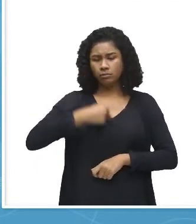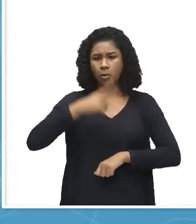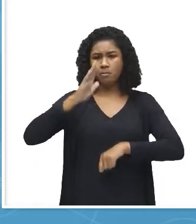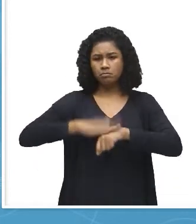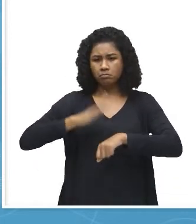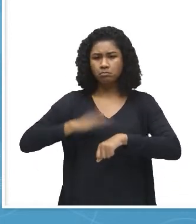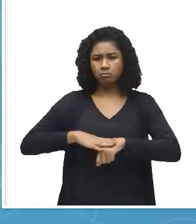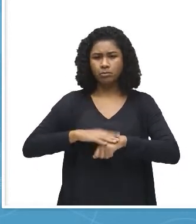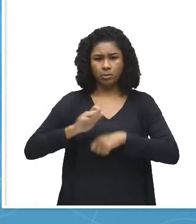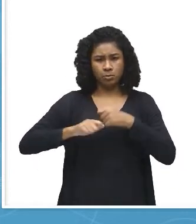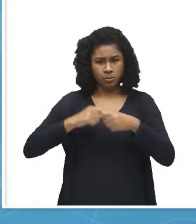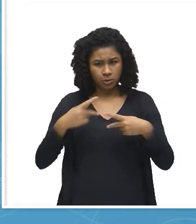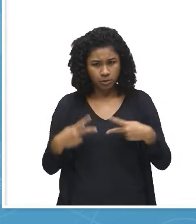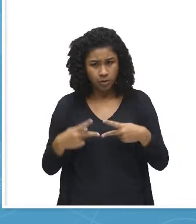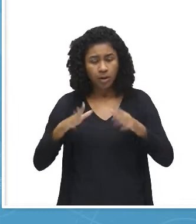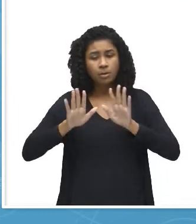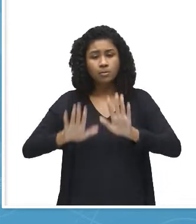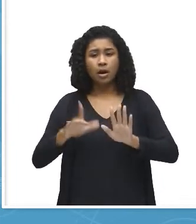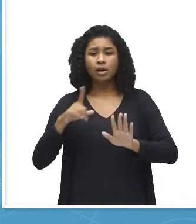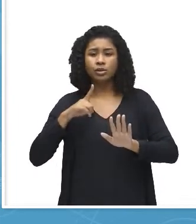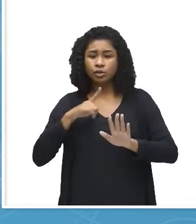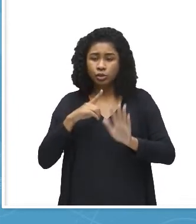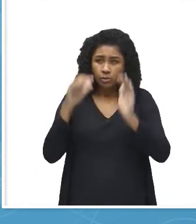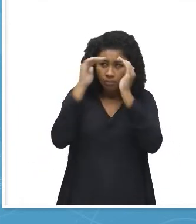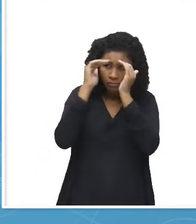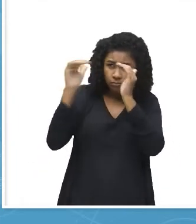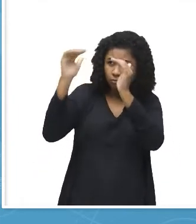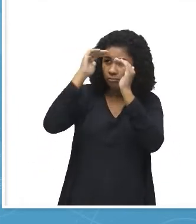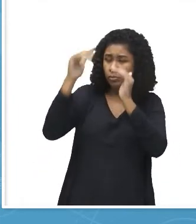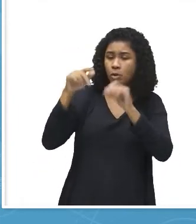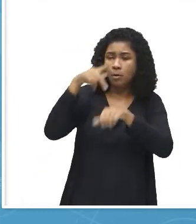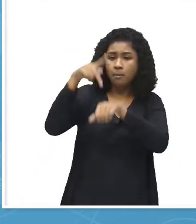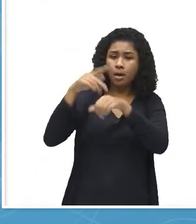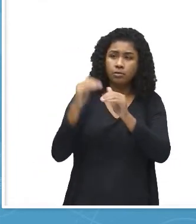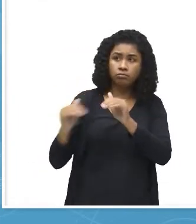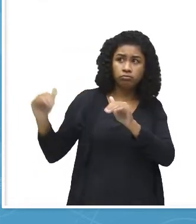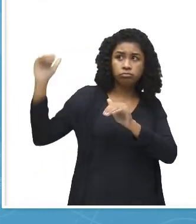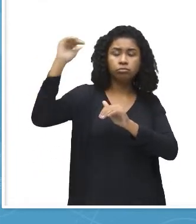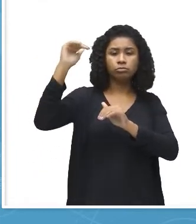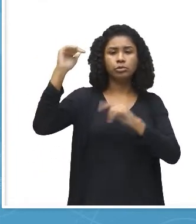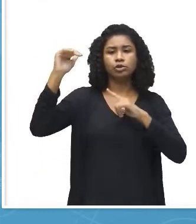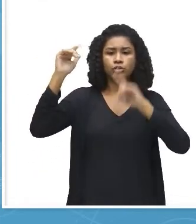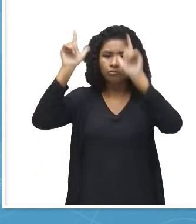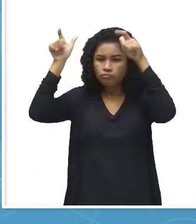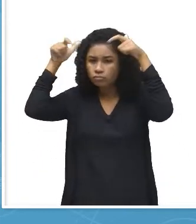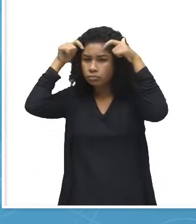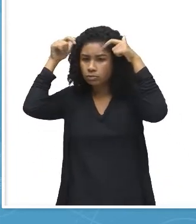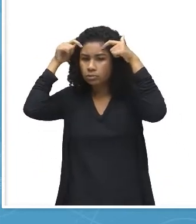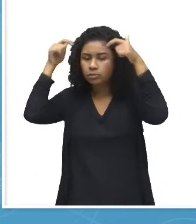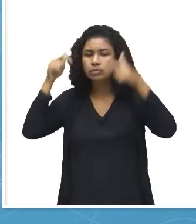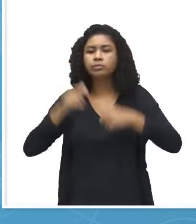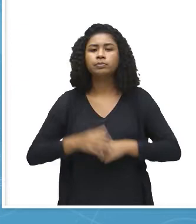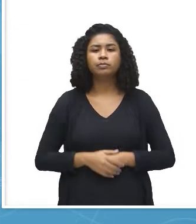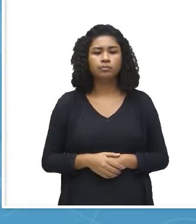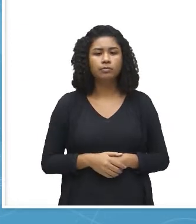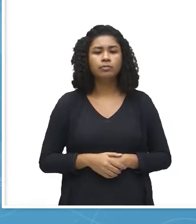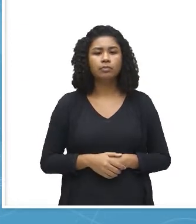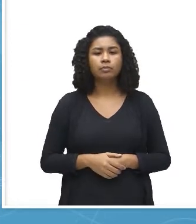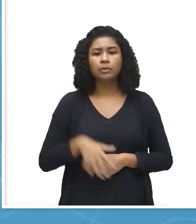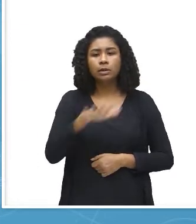administrativa, mas eram subordinados a grandes potências imperialistas, e áreas de influência,